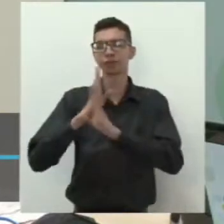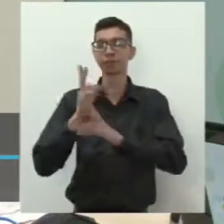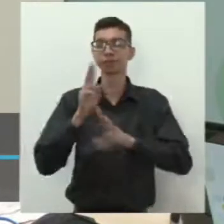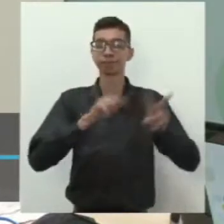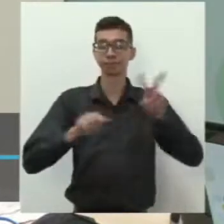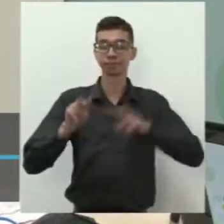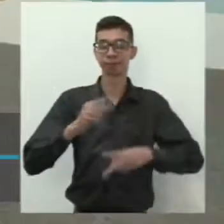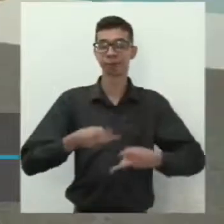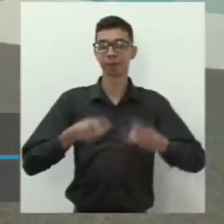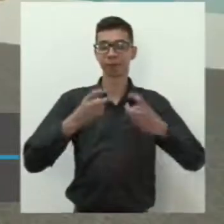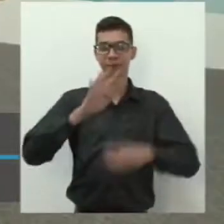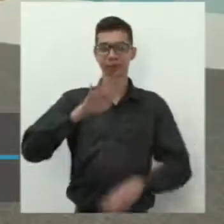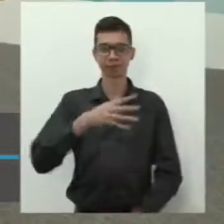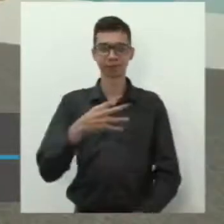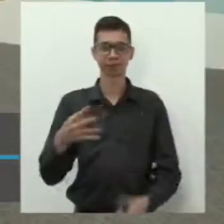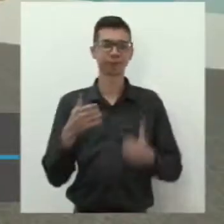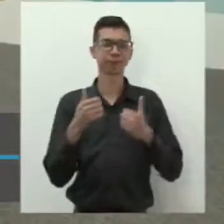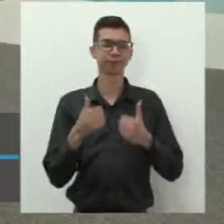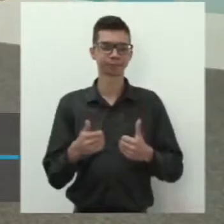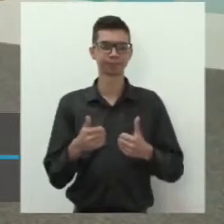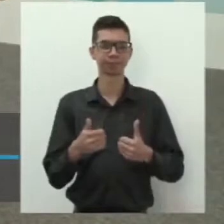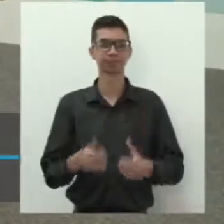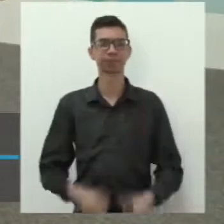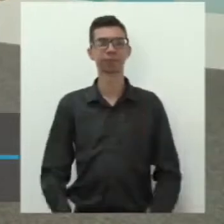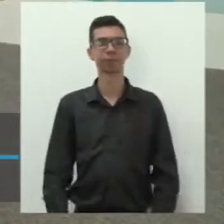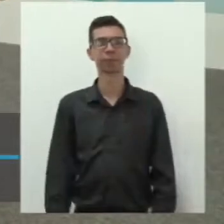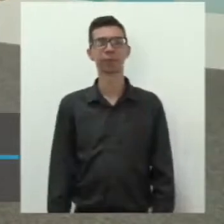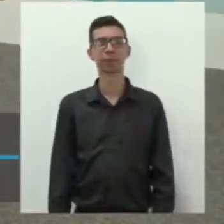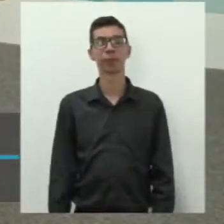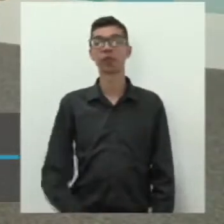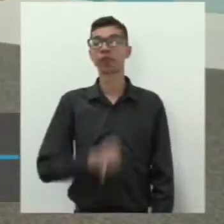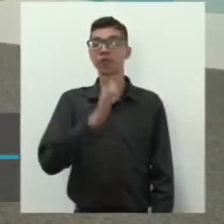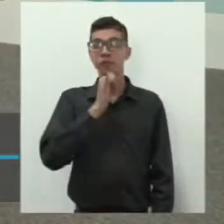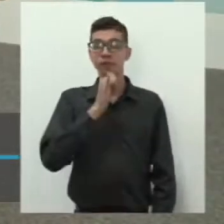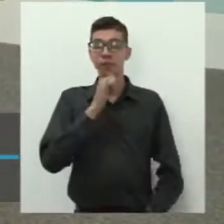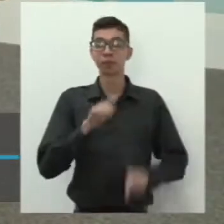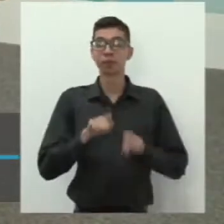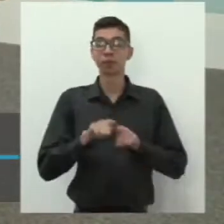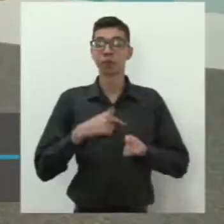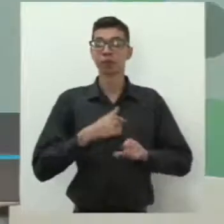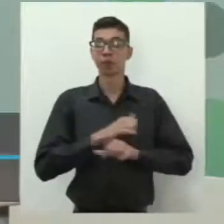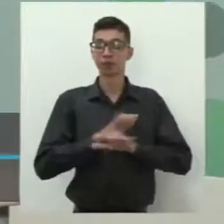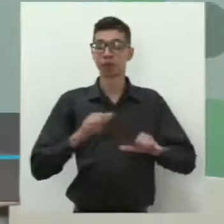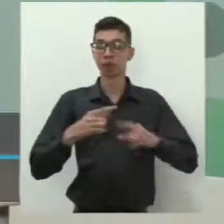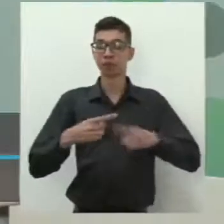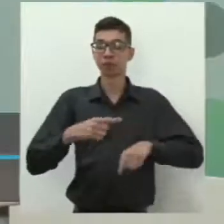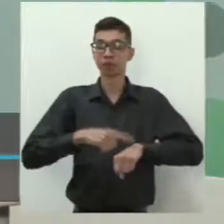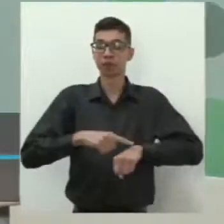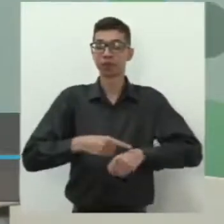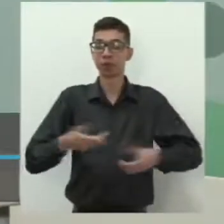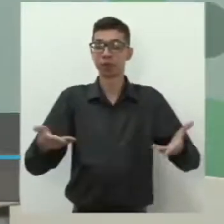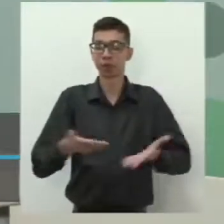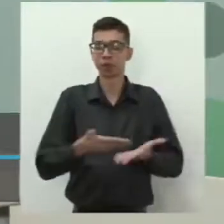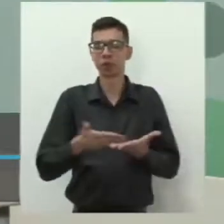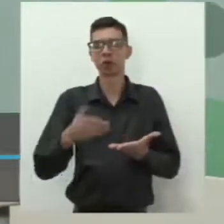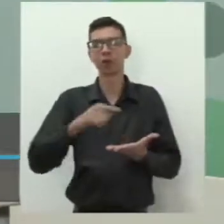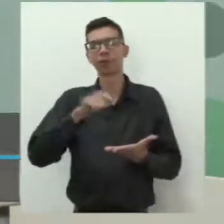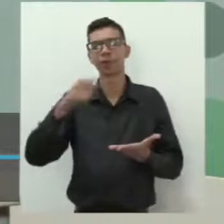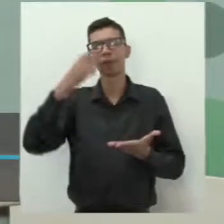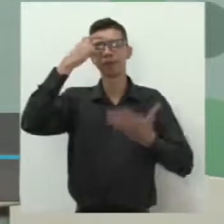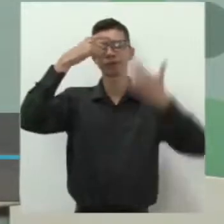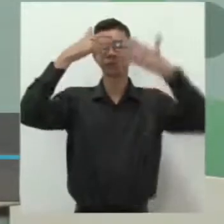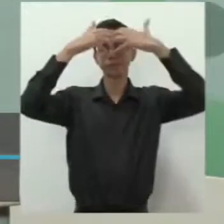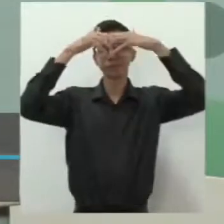como exemplo, Fernando, nesse momento, né, nosso agora que a gente está começando a pensar na